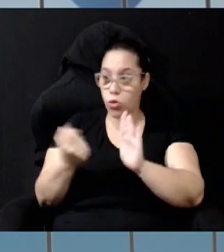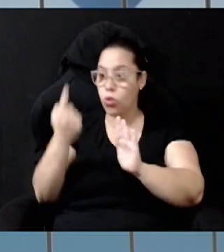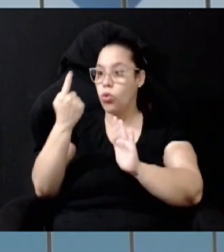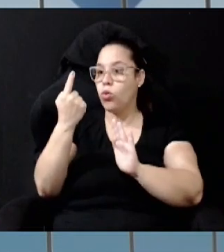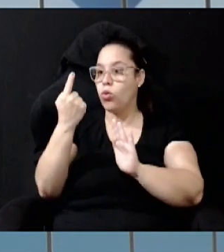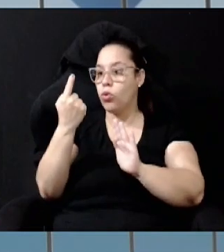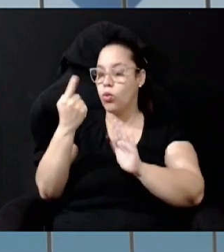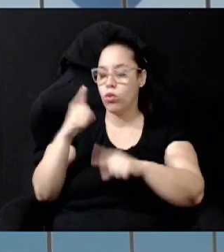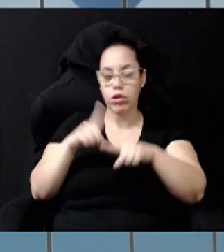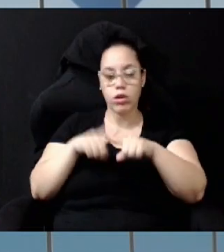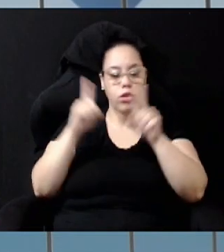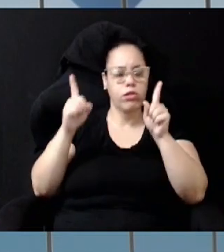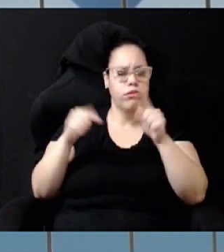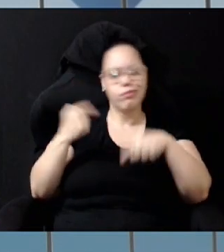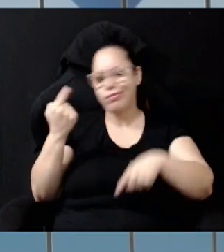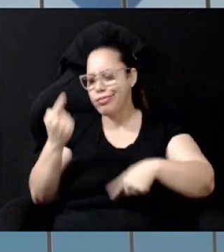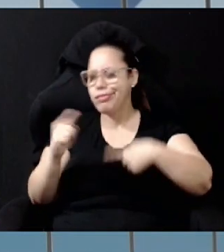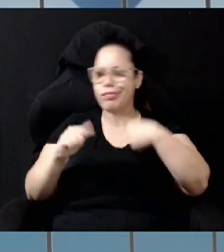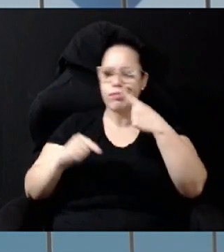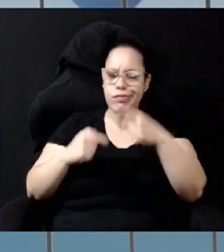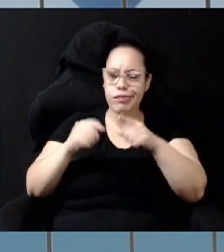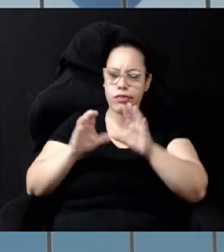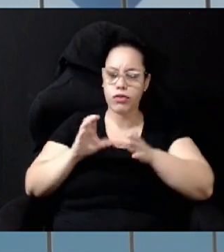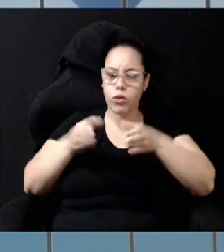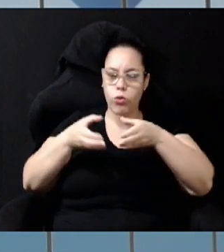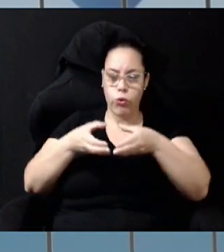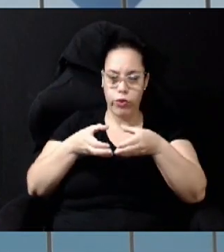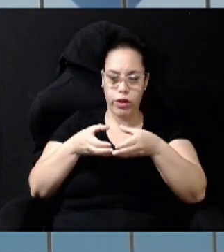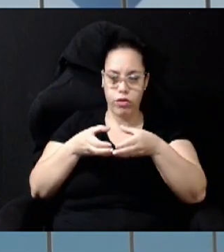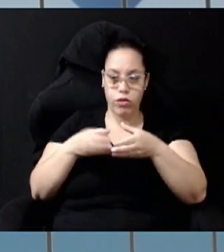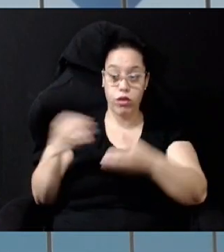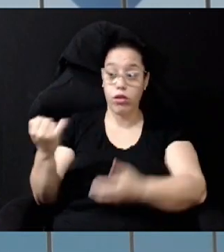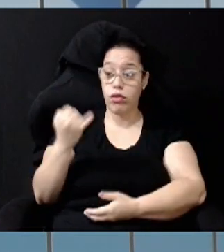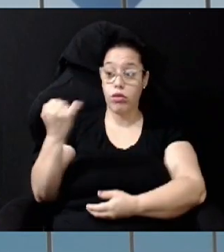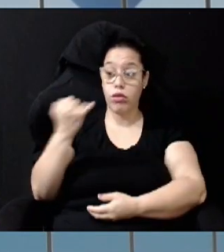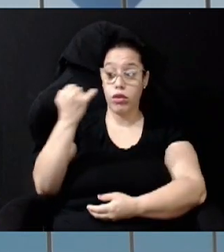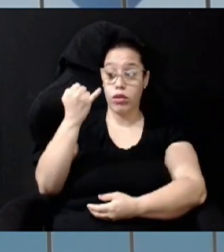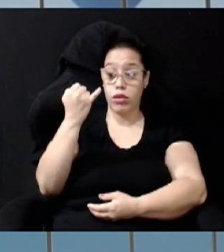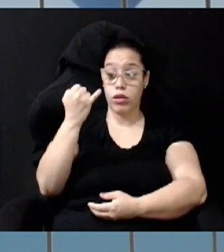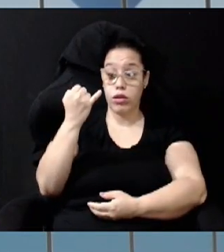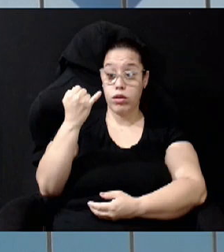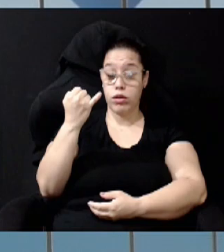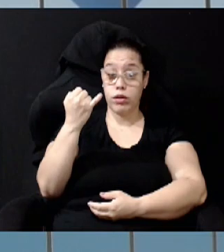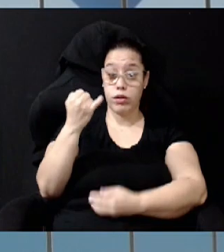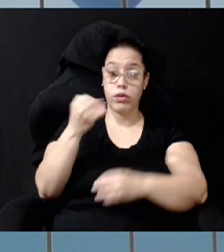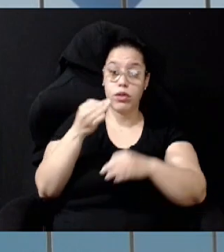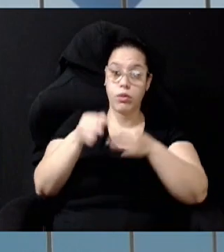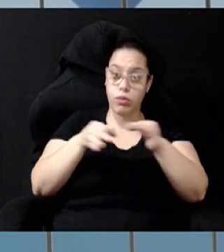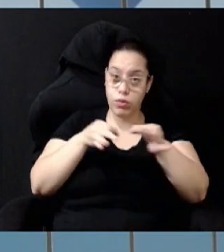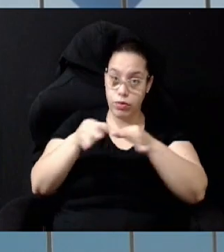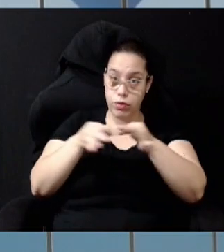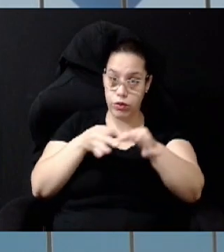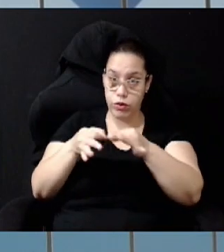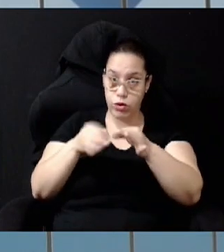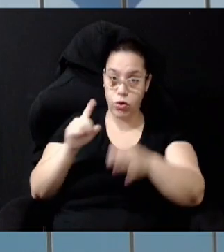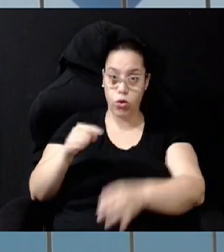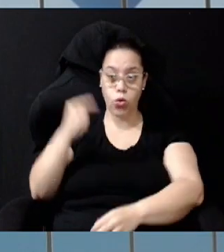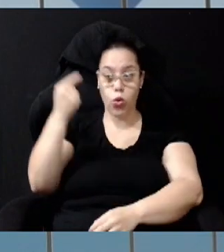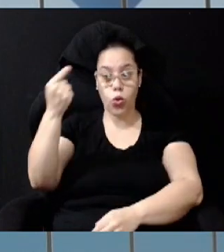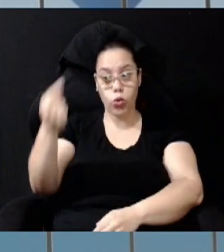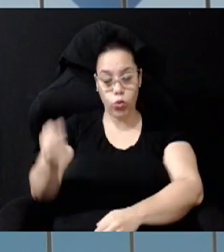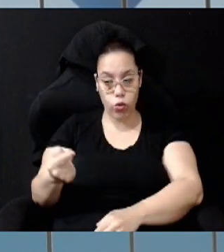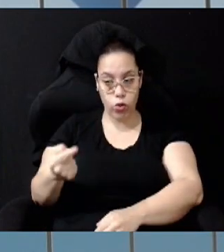diversos outros, e uma conferência como essa é extremamente importante, e ela acaba sendo preparatória para essa outra federal, né,